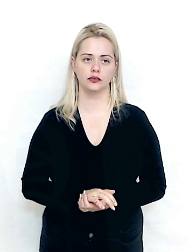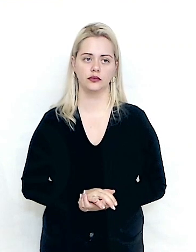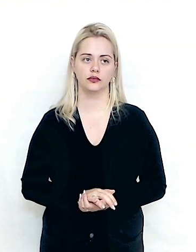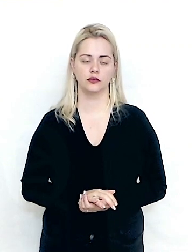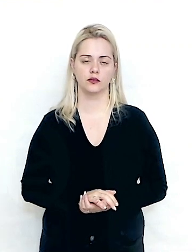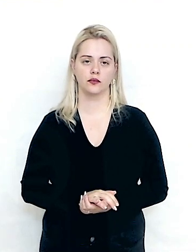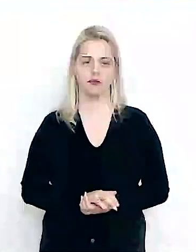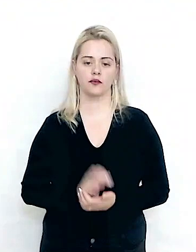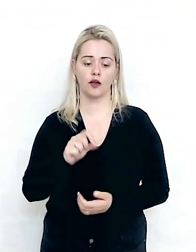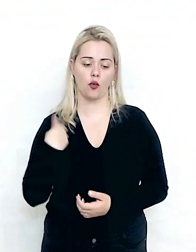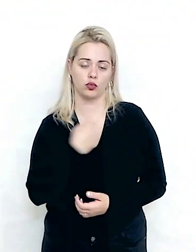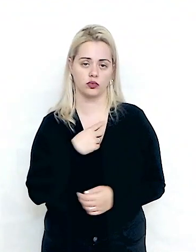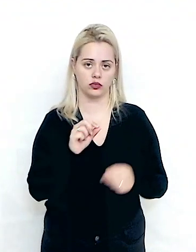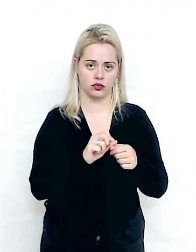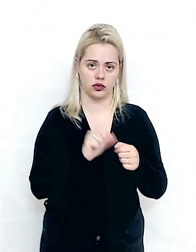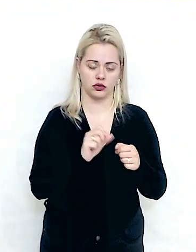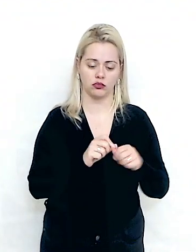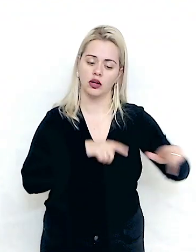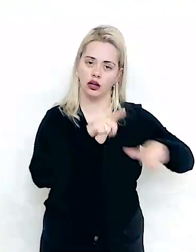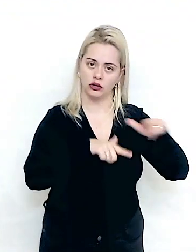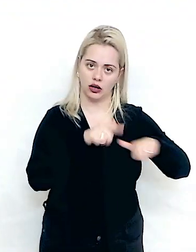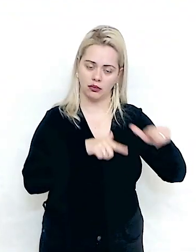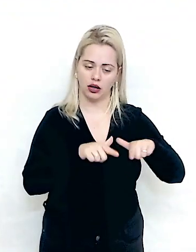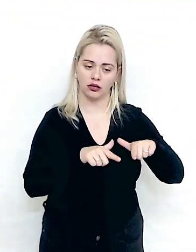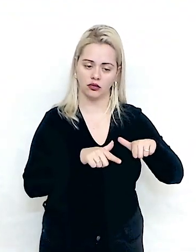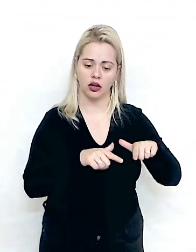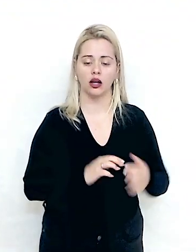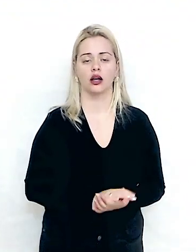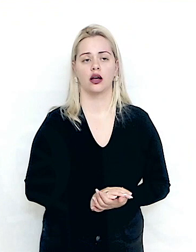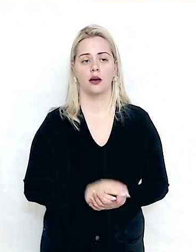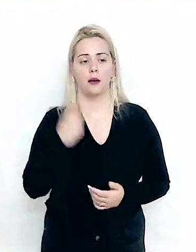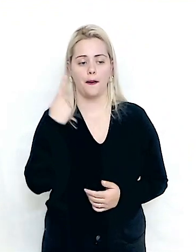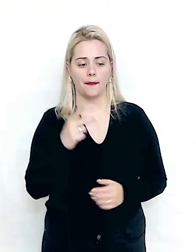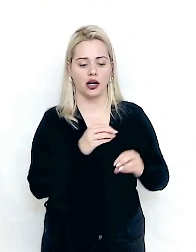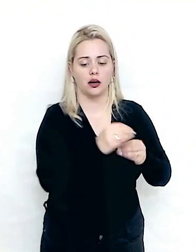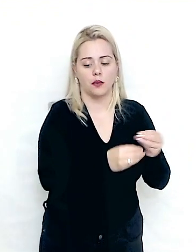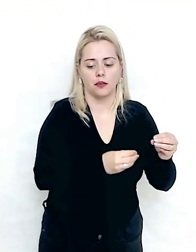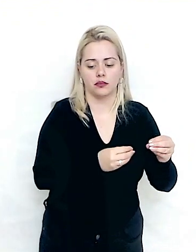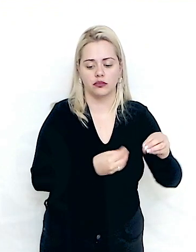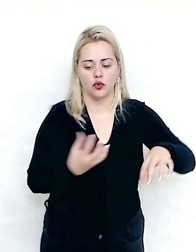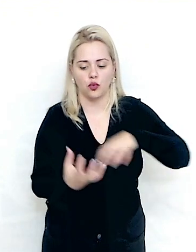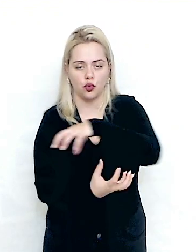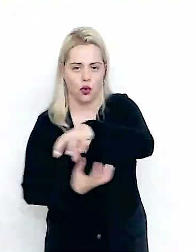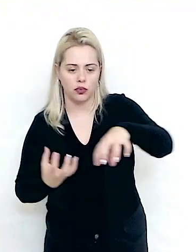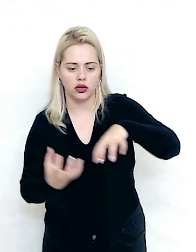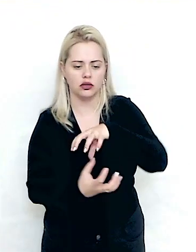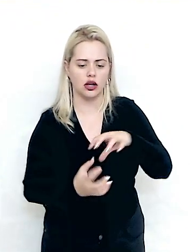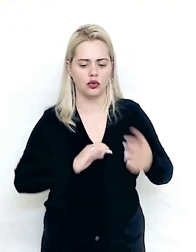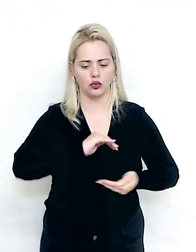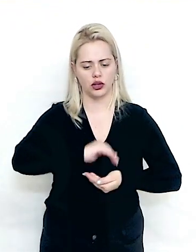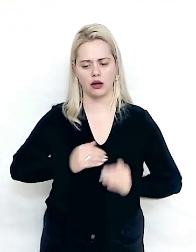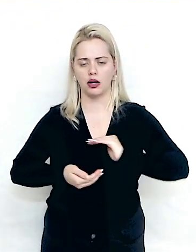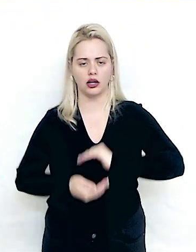O que nós fazemos é esse trabalho de mobilizar os recursos diplomáticos do Itamaraty,